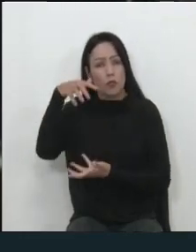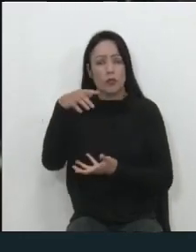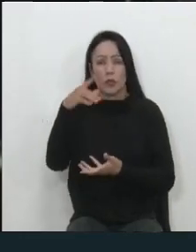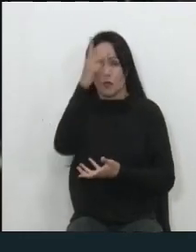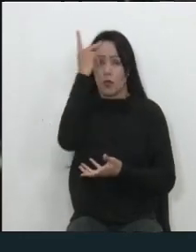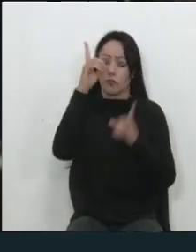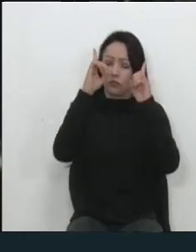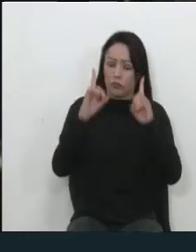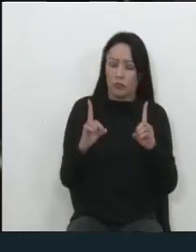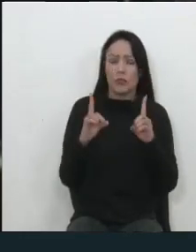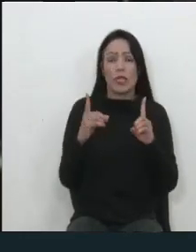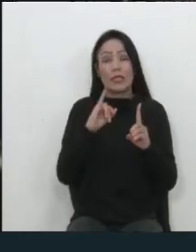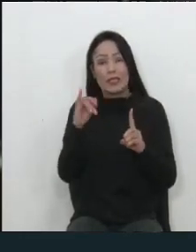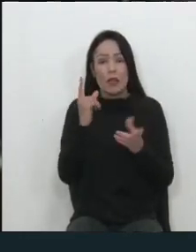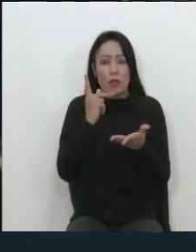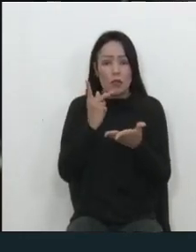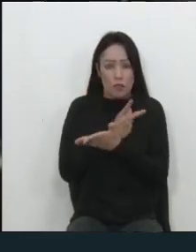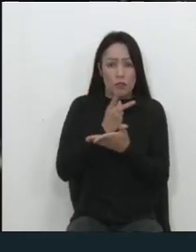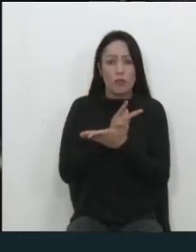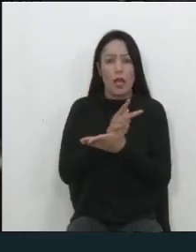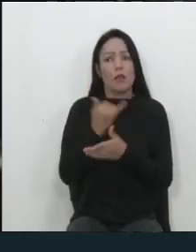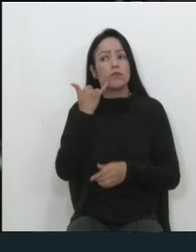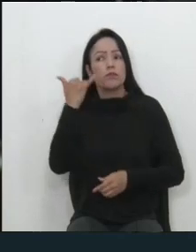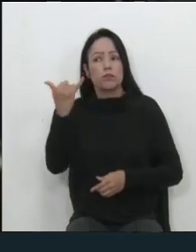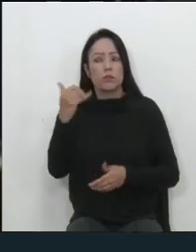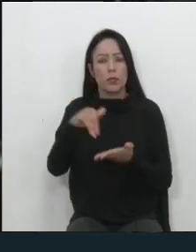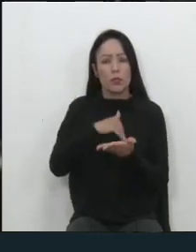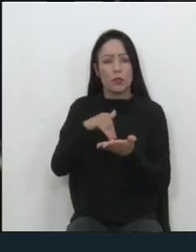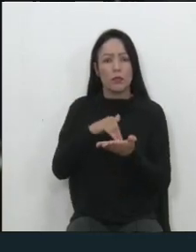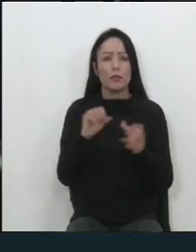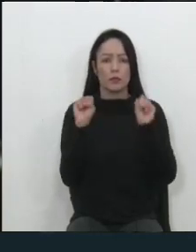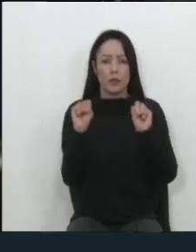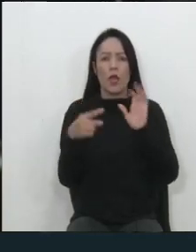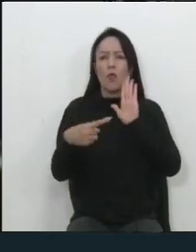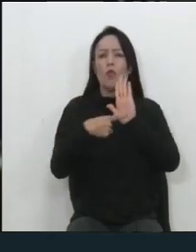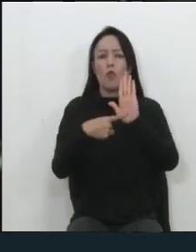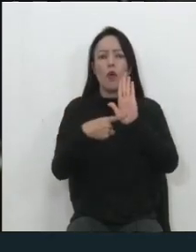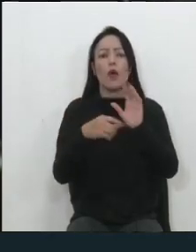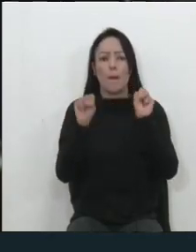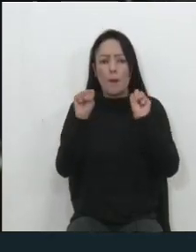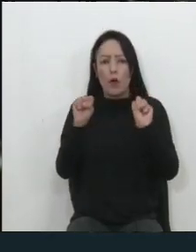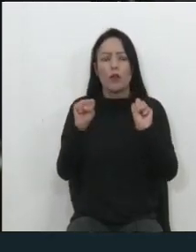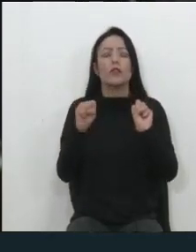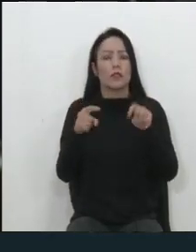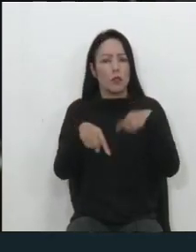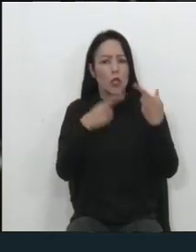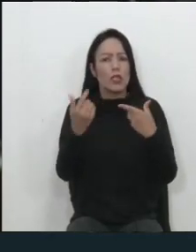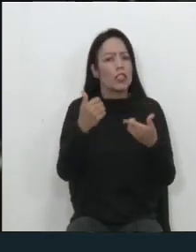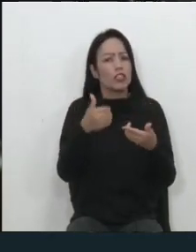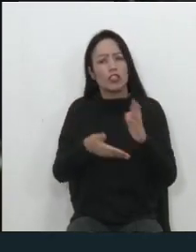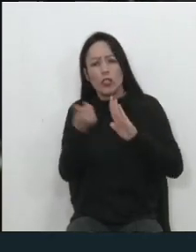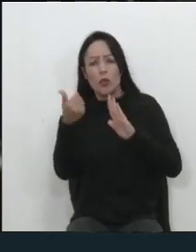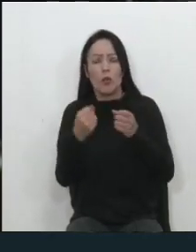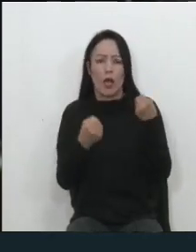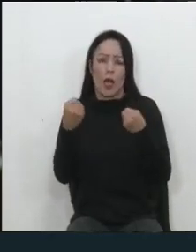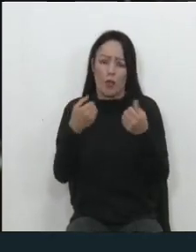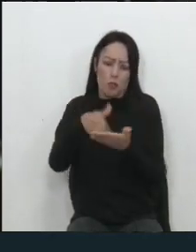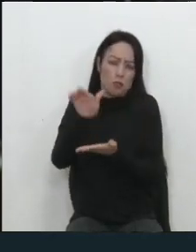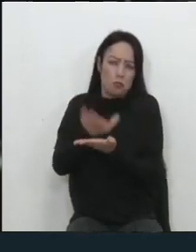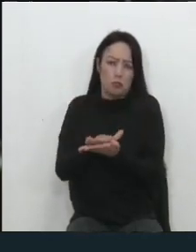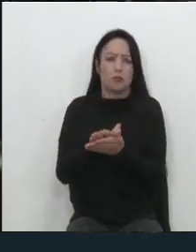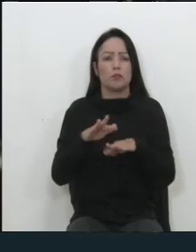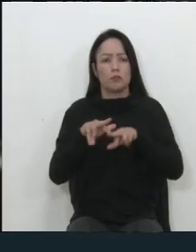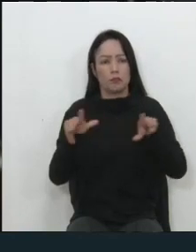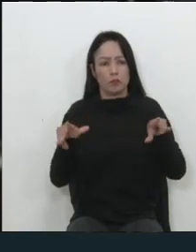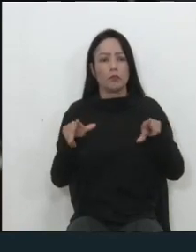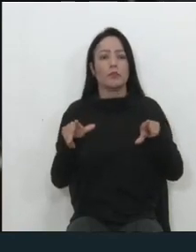alguma irregularidade ali, alguém possa ligar para a secretaria e, evidentemente, denunciar para que o carro possa ser guinchado ou ter uma multa, uma sanção, enfim, né? Temos